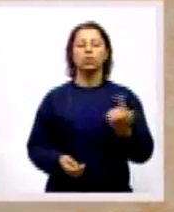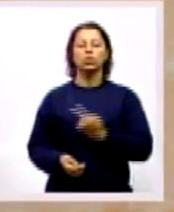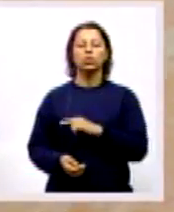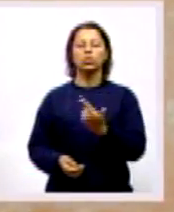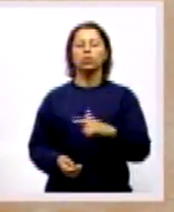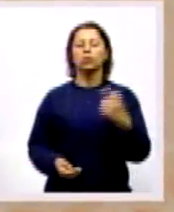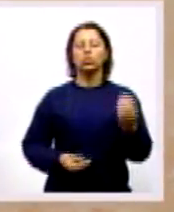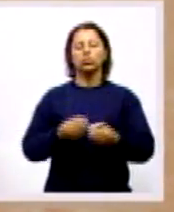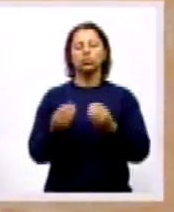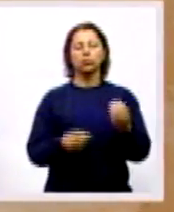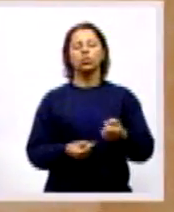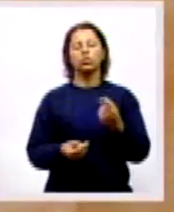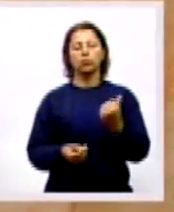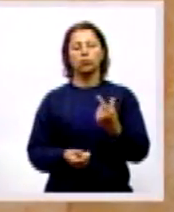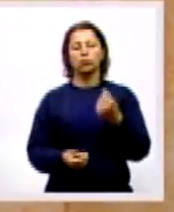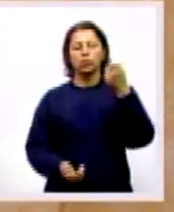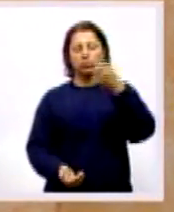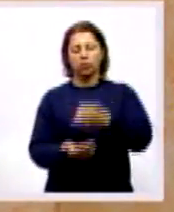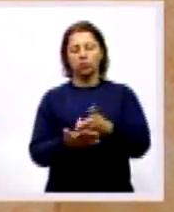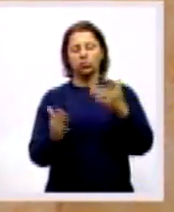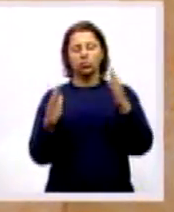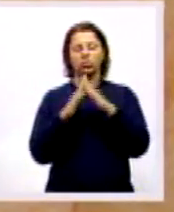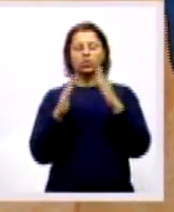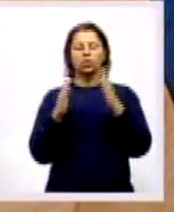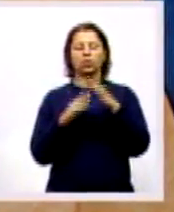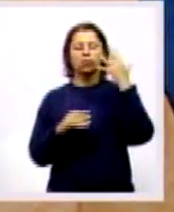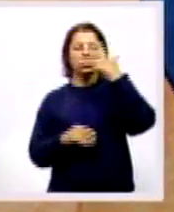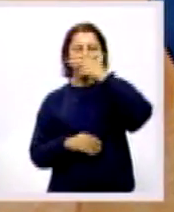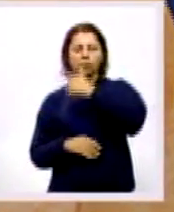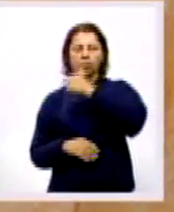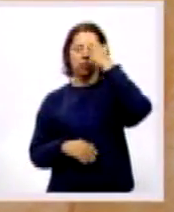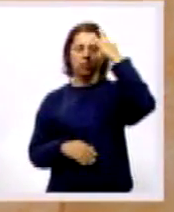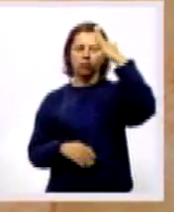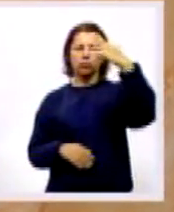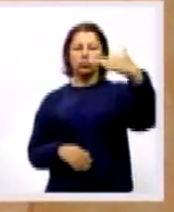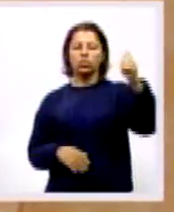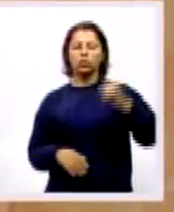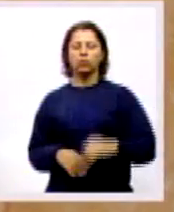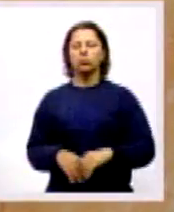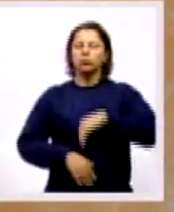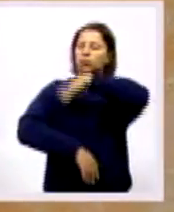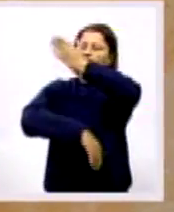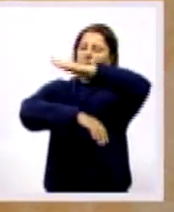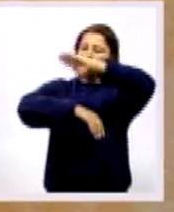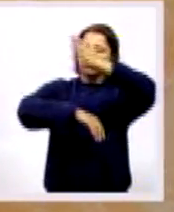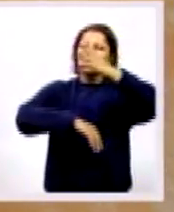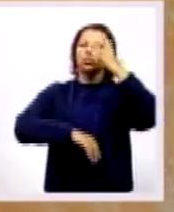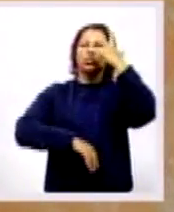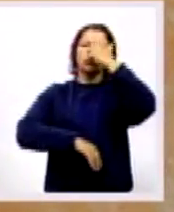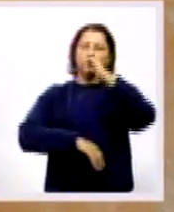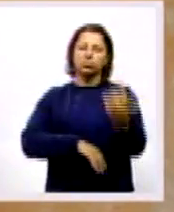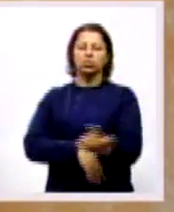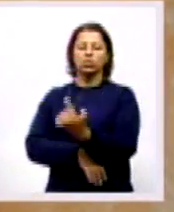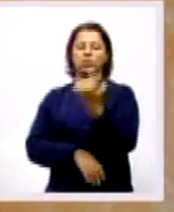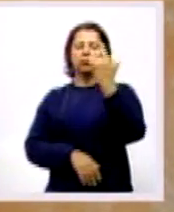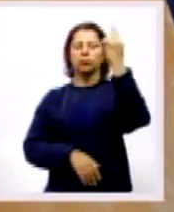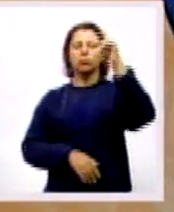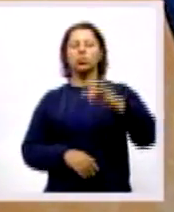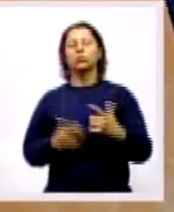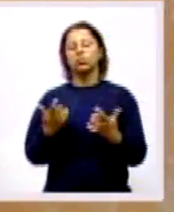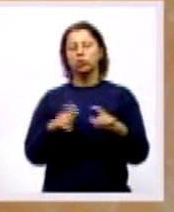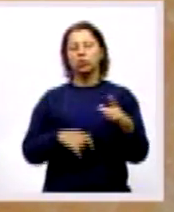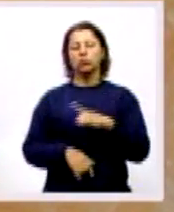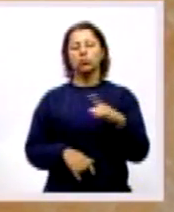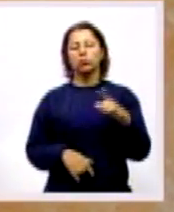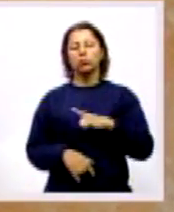não teríamos o dinheiro suficiente para comprar a casa tão sonhada, que fica naquele vale maravilhoso, precioso, onde há